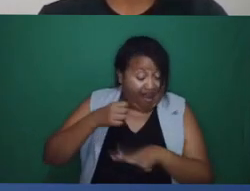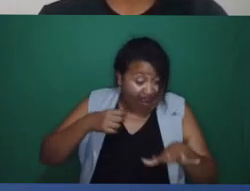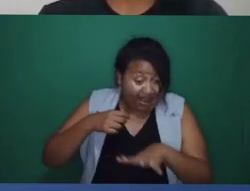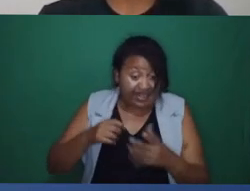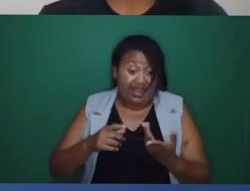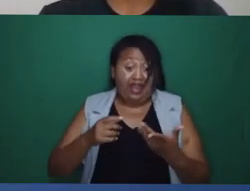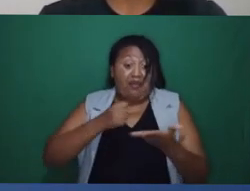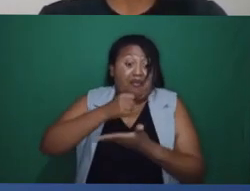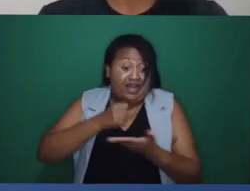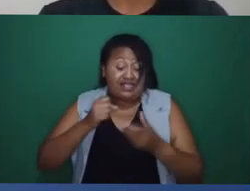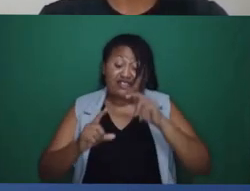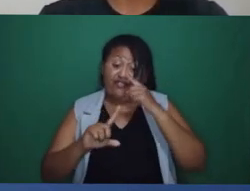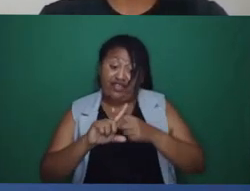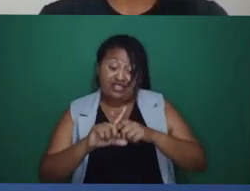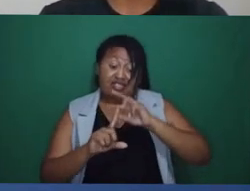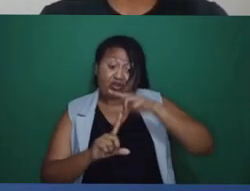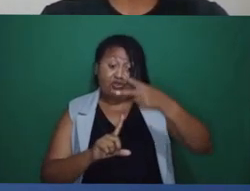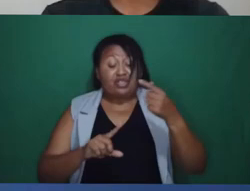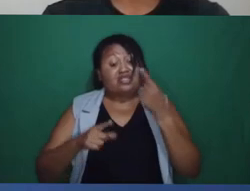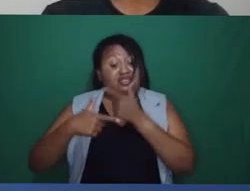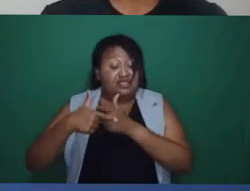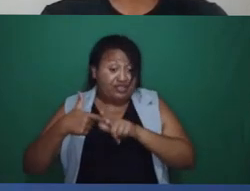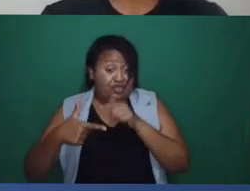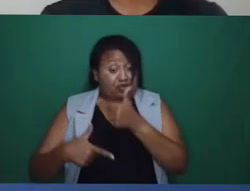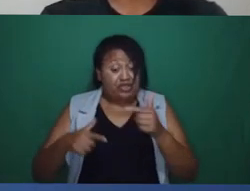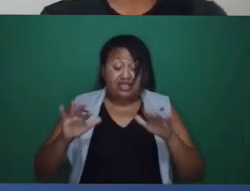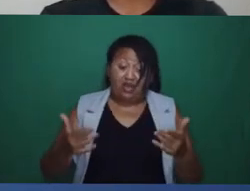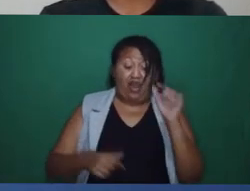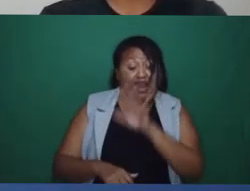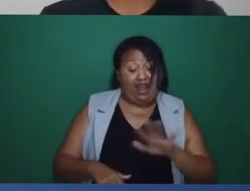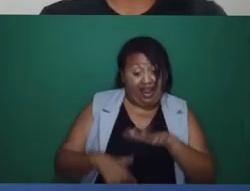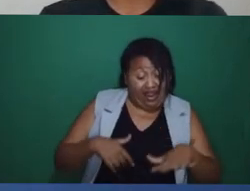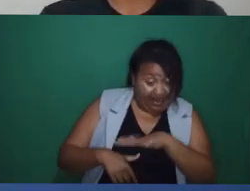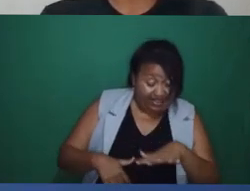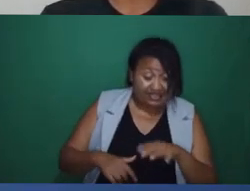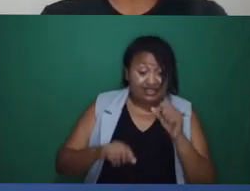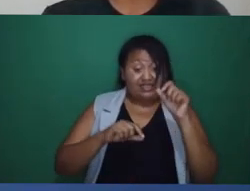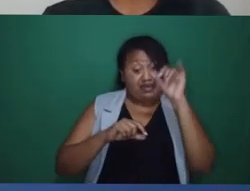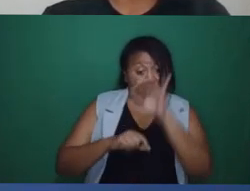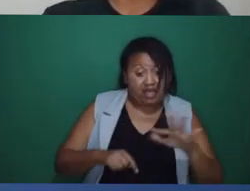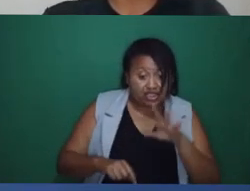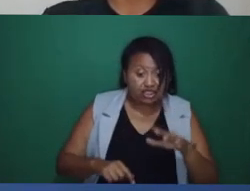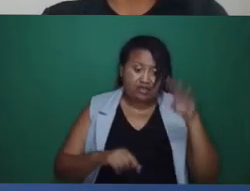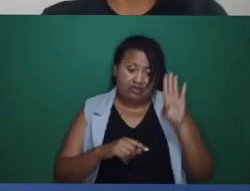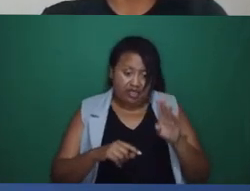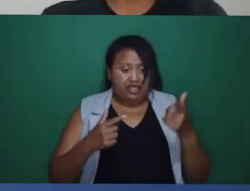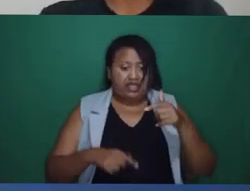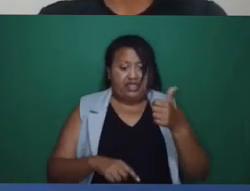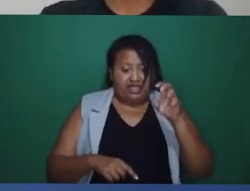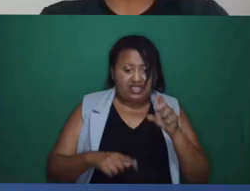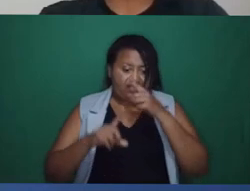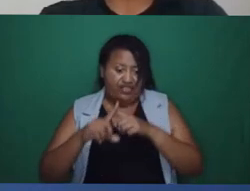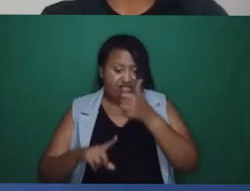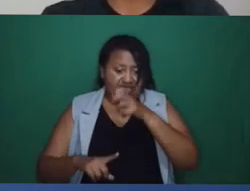dividido por 2 logo a área dessa figura B seria definida por 15 x 15 / 2